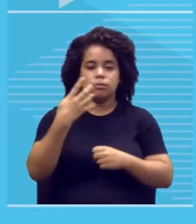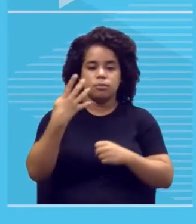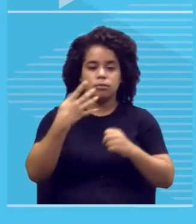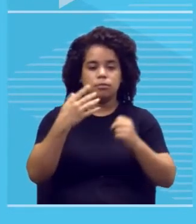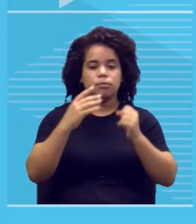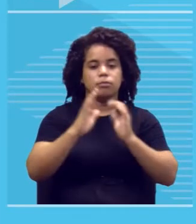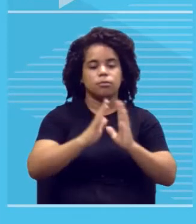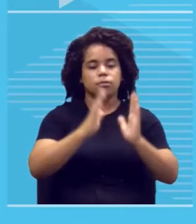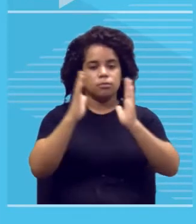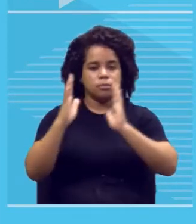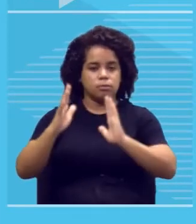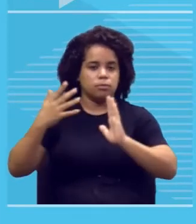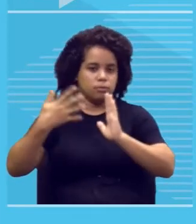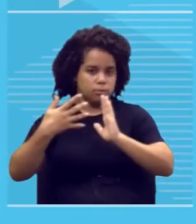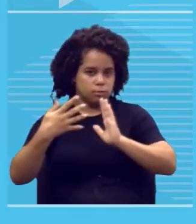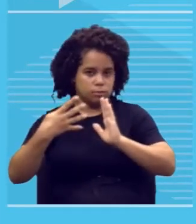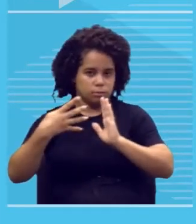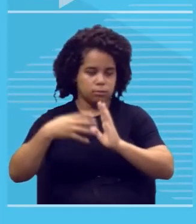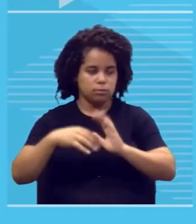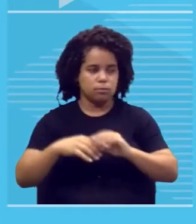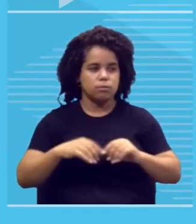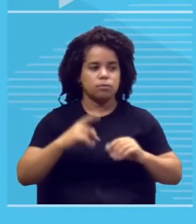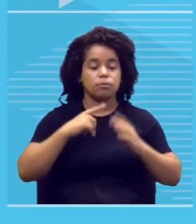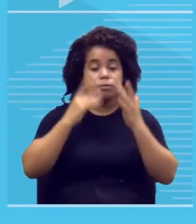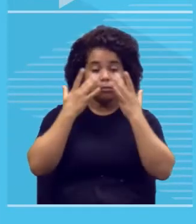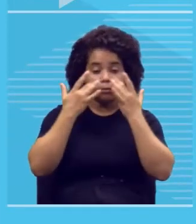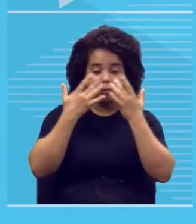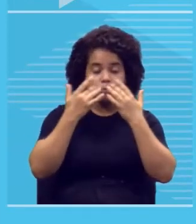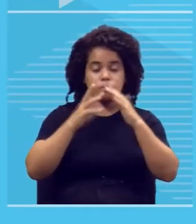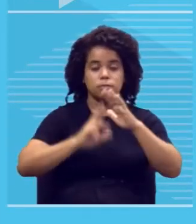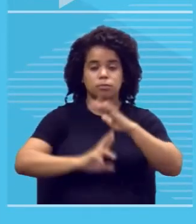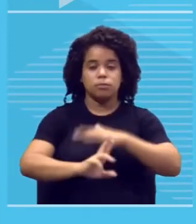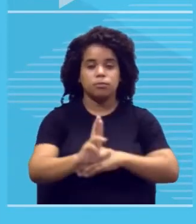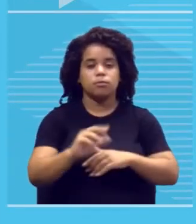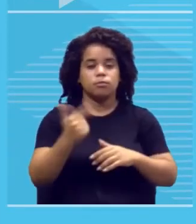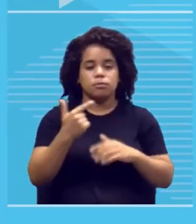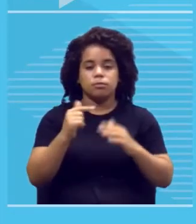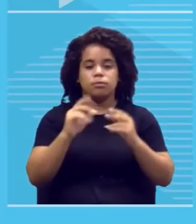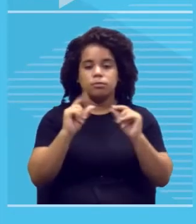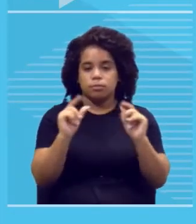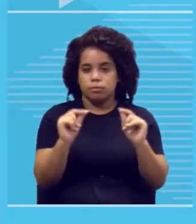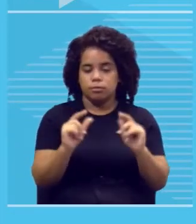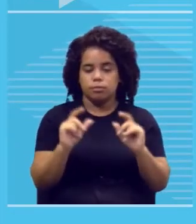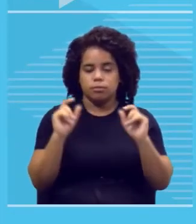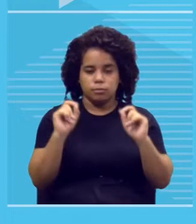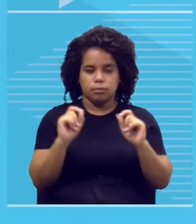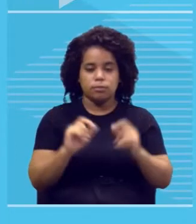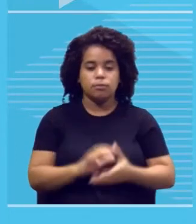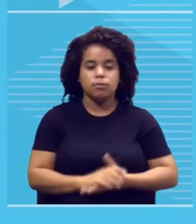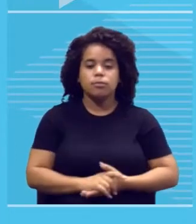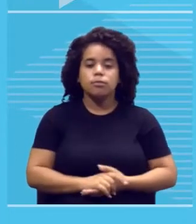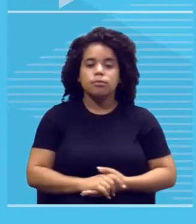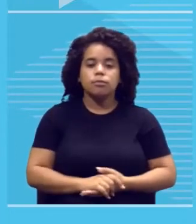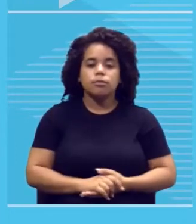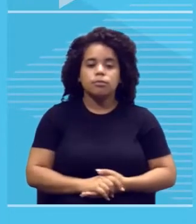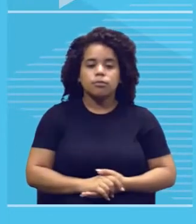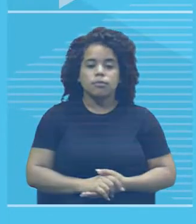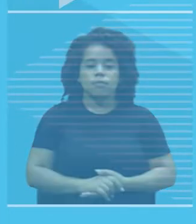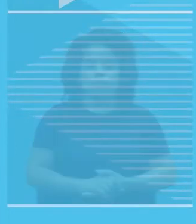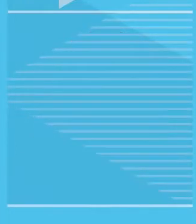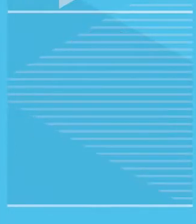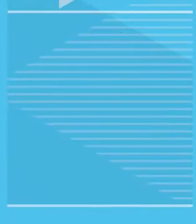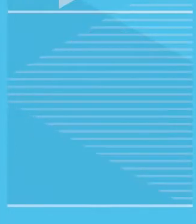Renascimento não havia absolutamente nenhuma relação